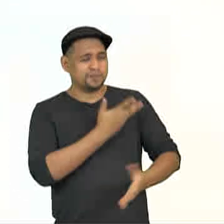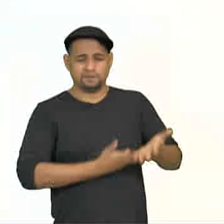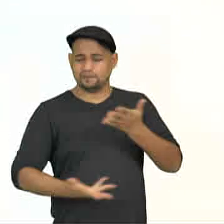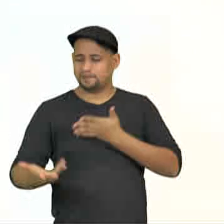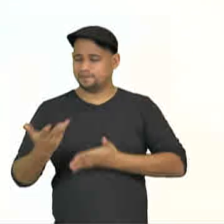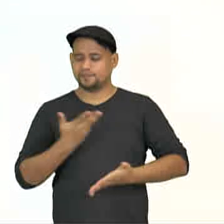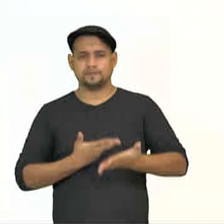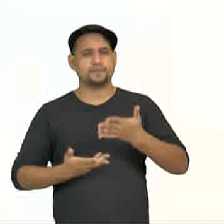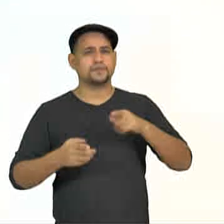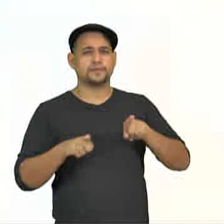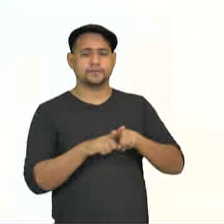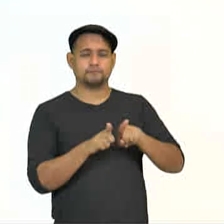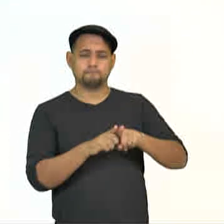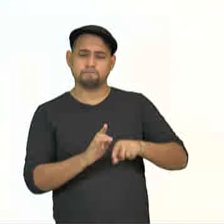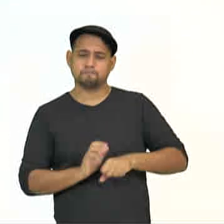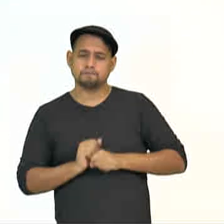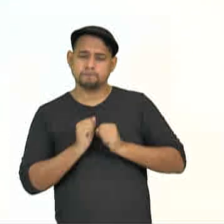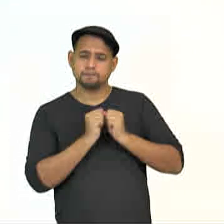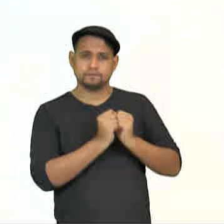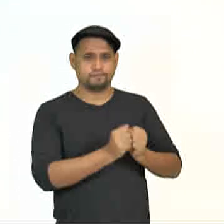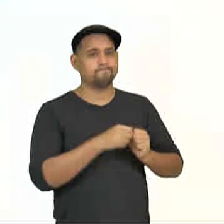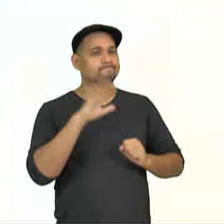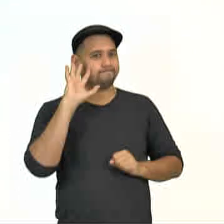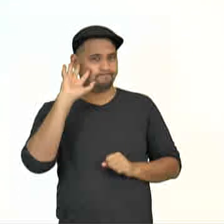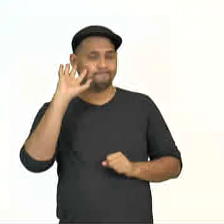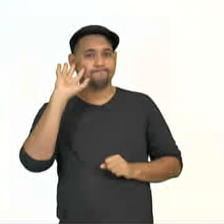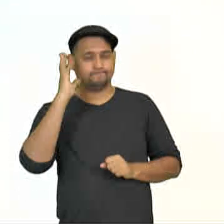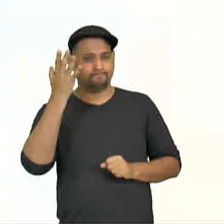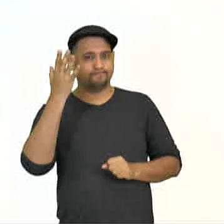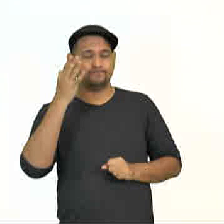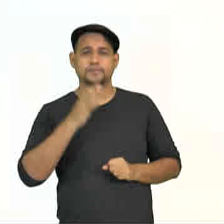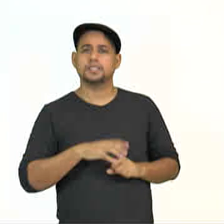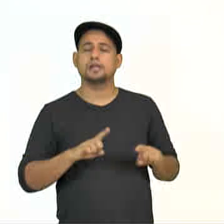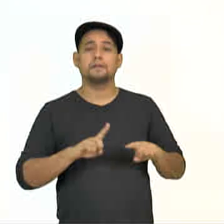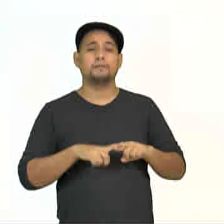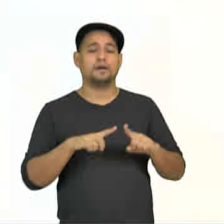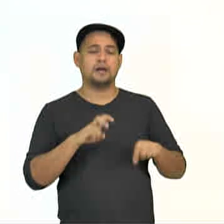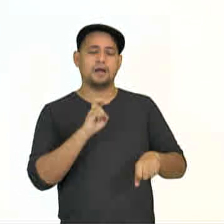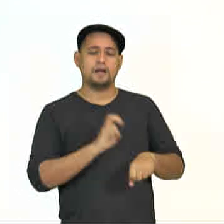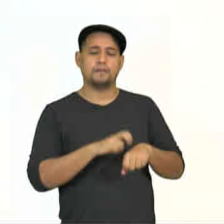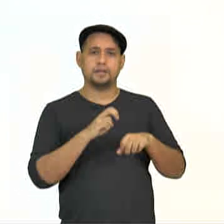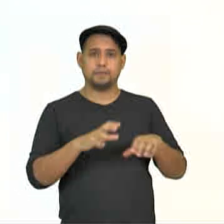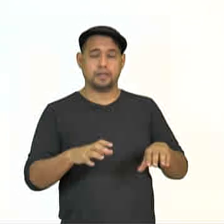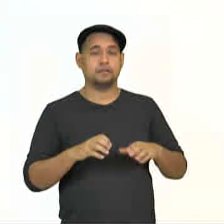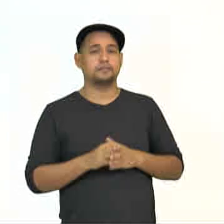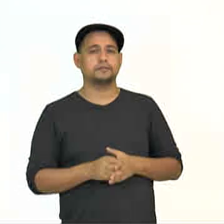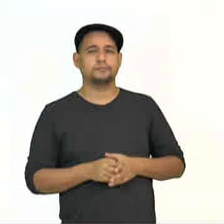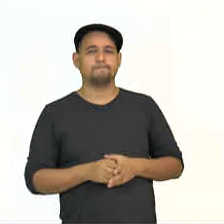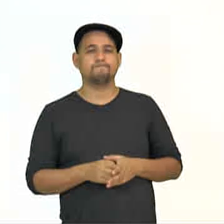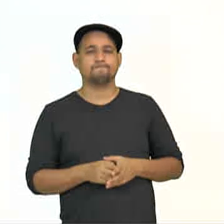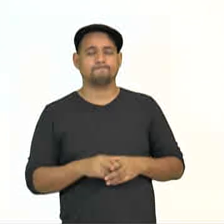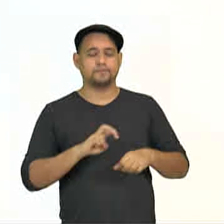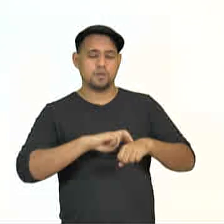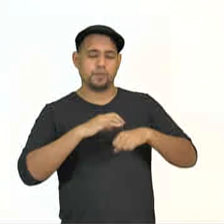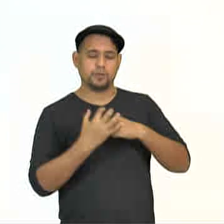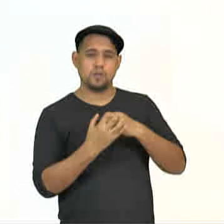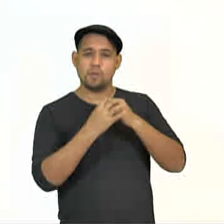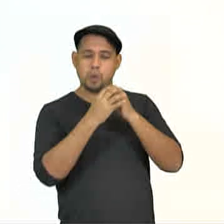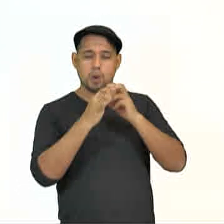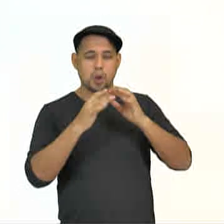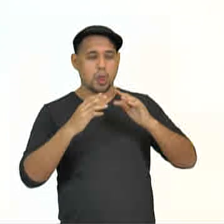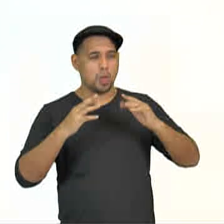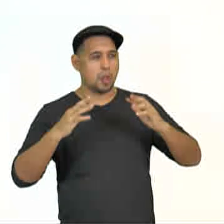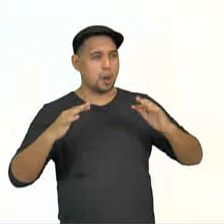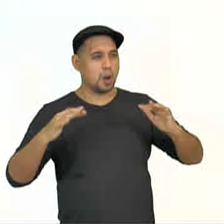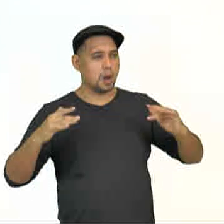solidariedade e coletividade emergiu. Ao passo que a pandemia do novo coronavírus se proliferava